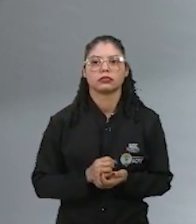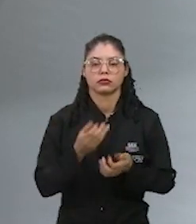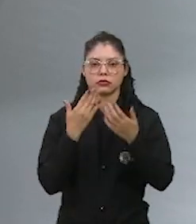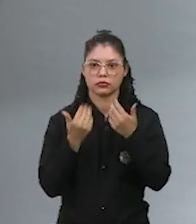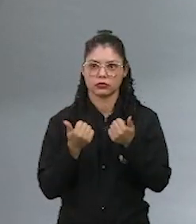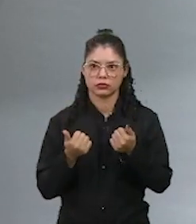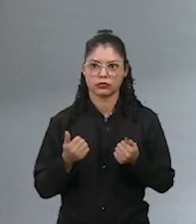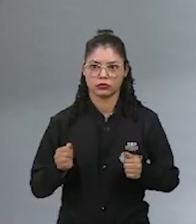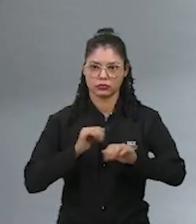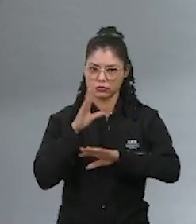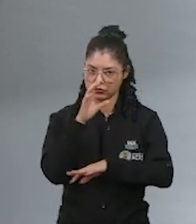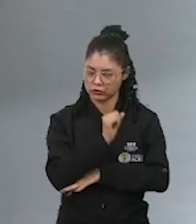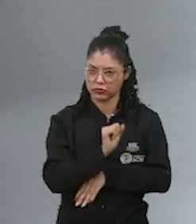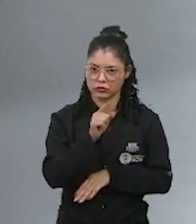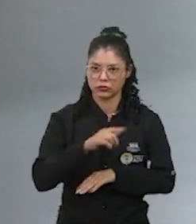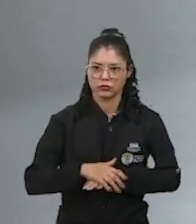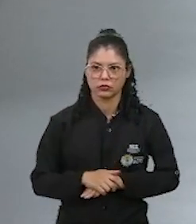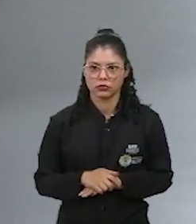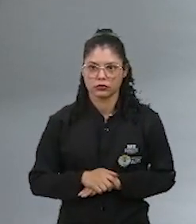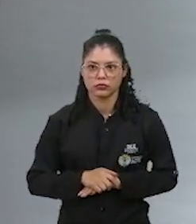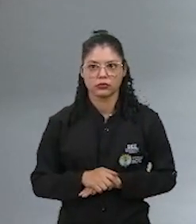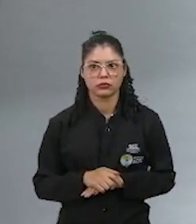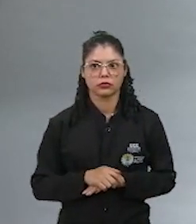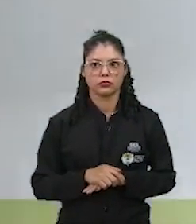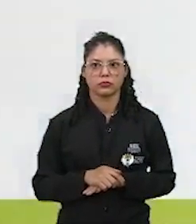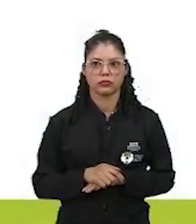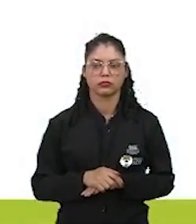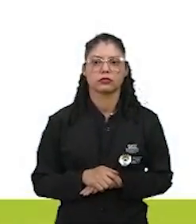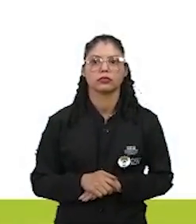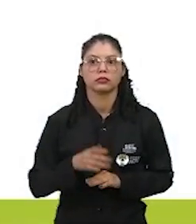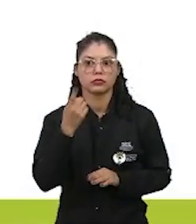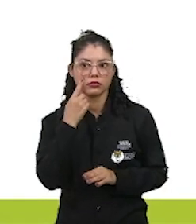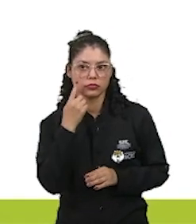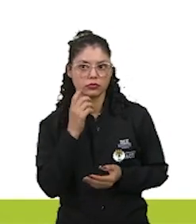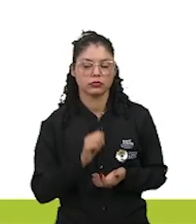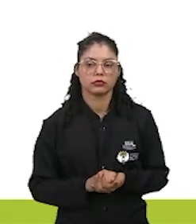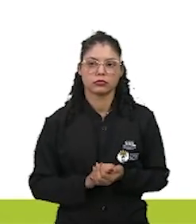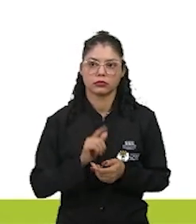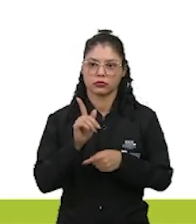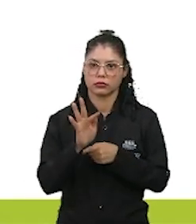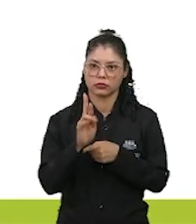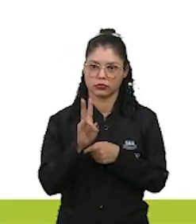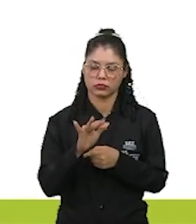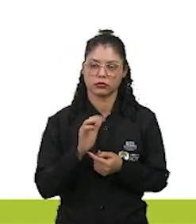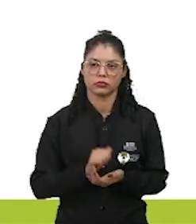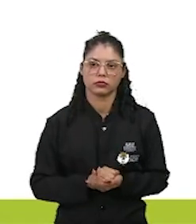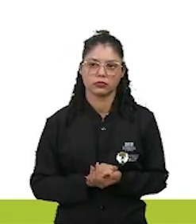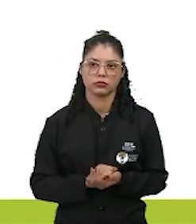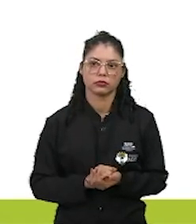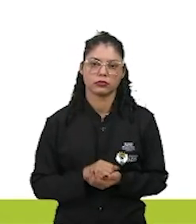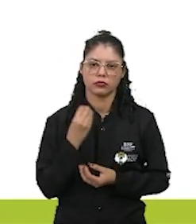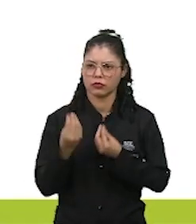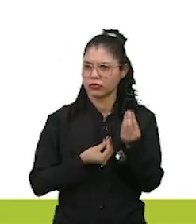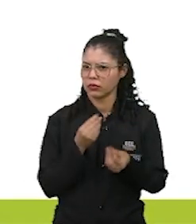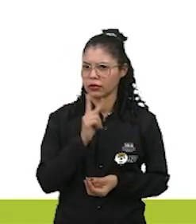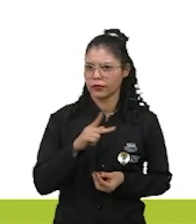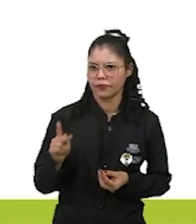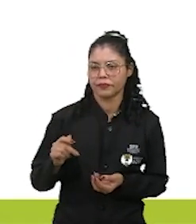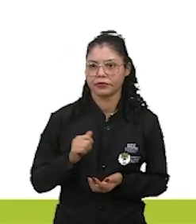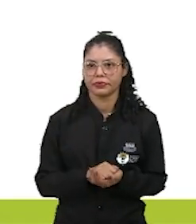alternativa correta, que tem menos x sobre 10, vai ser a letra menos x sobre 10 mais 50,